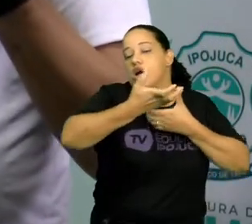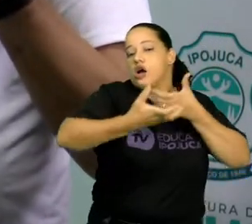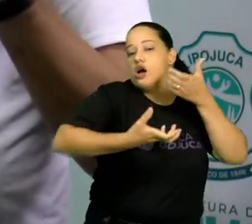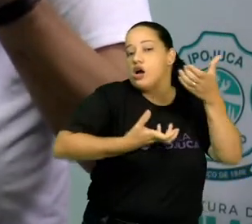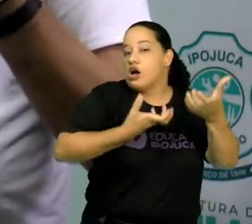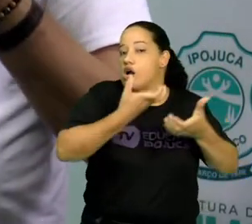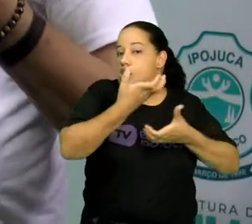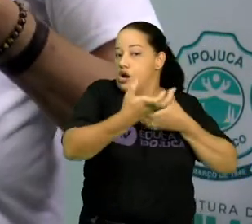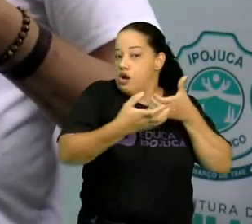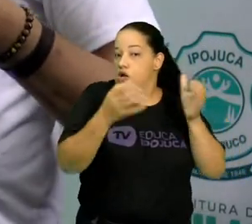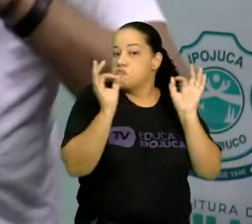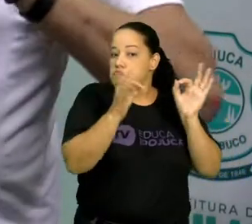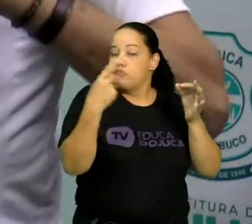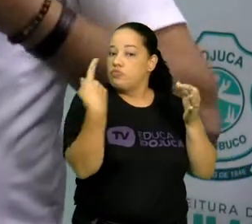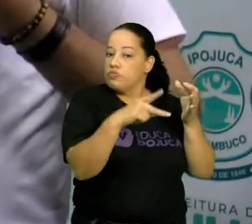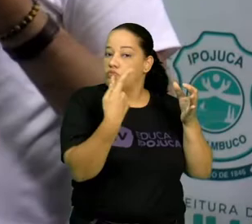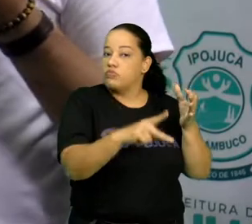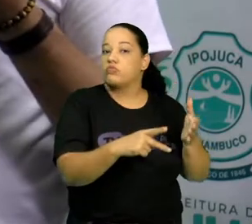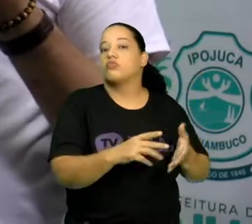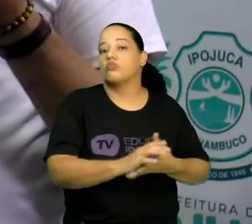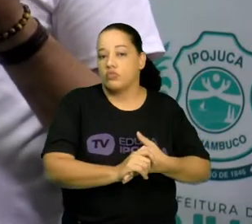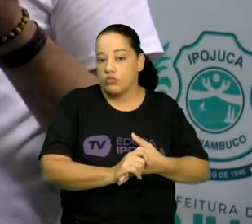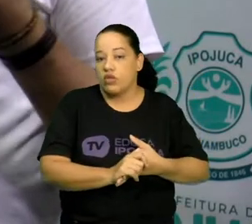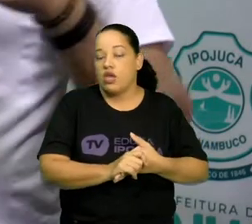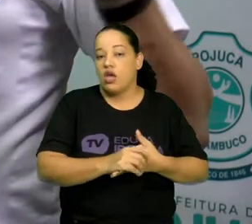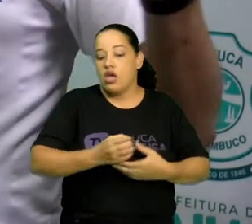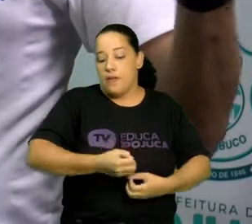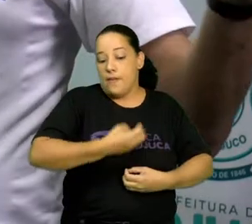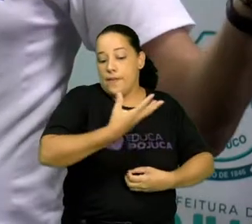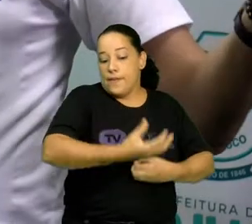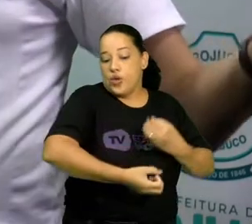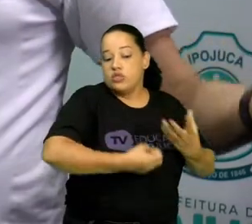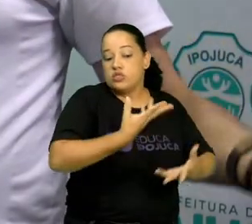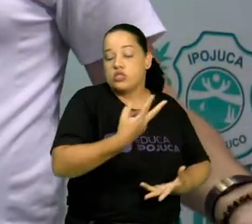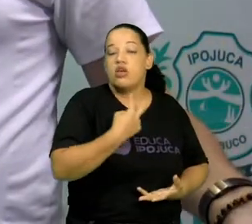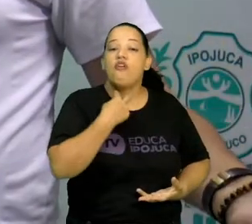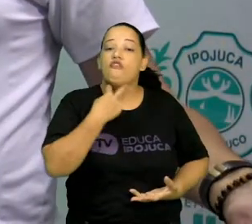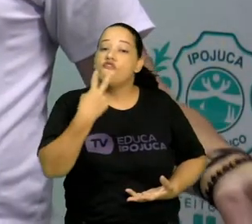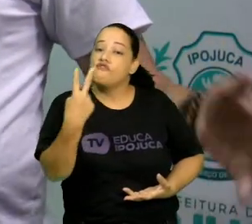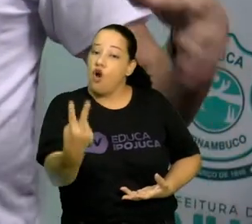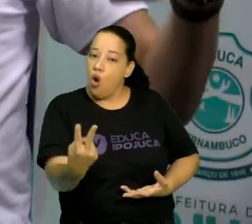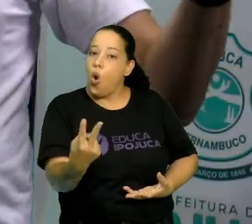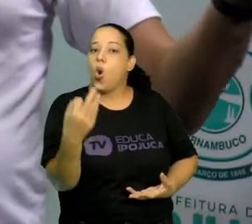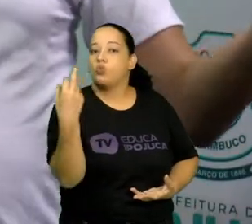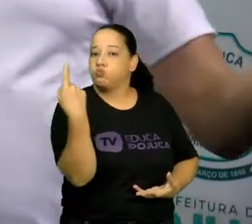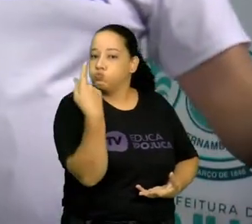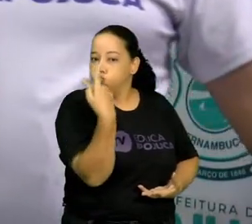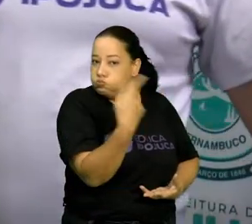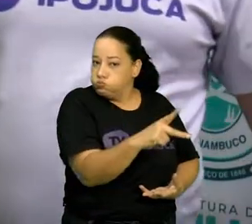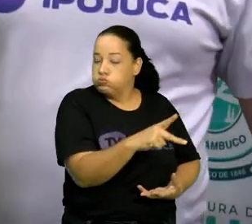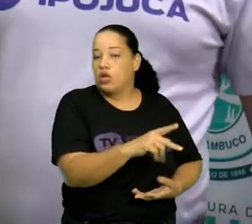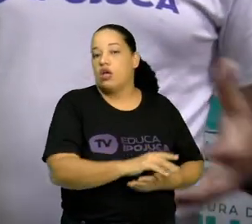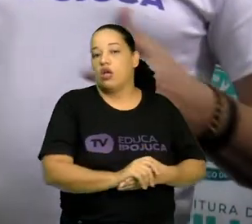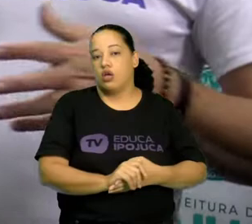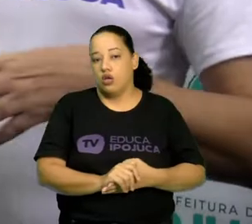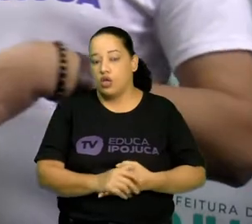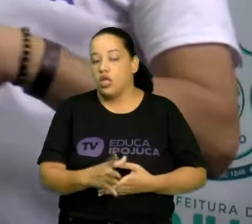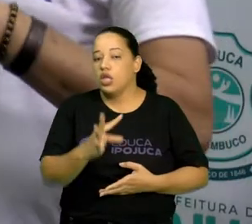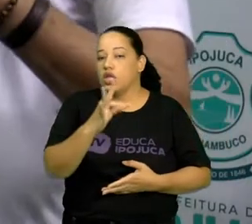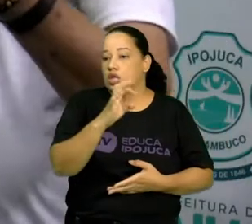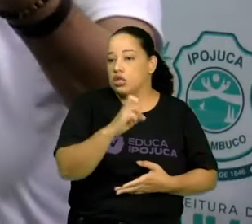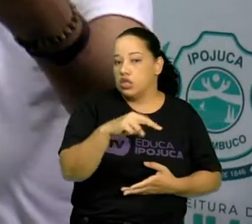específico, com uma poesia específica, com vozes específicas. Barítono,